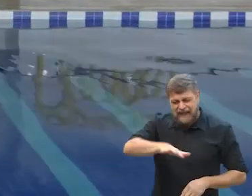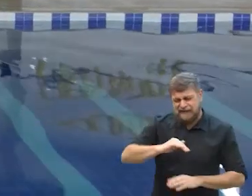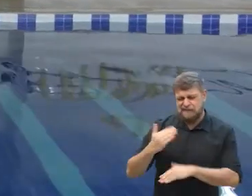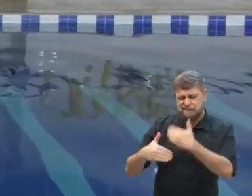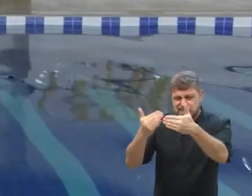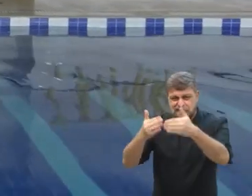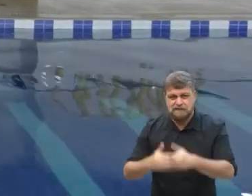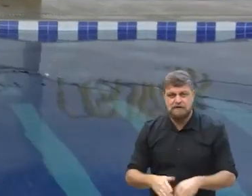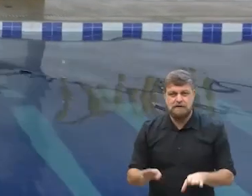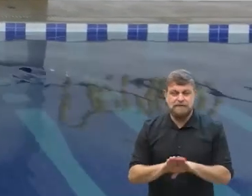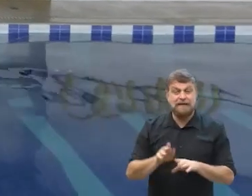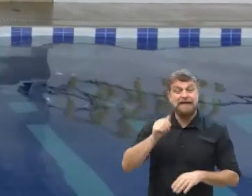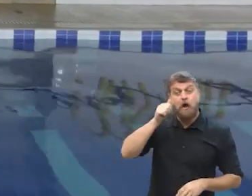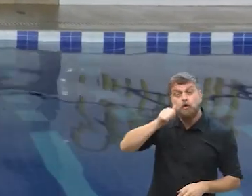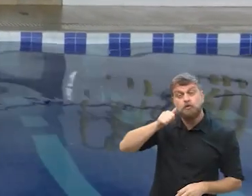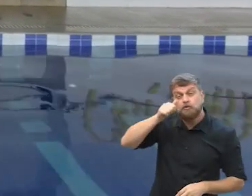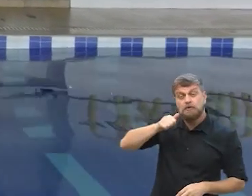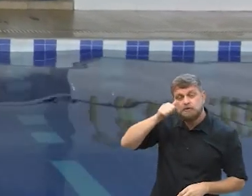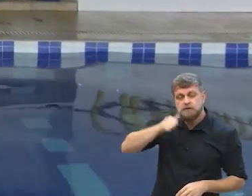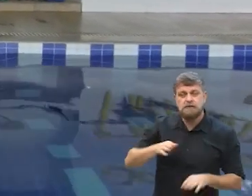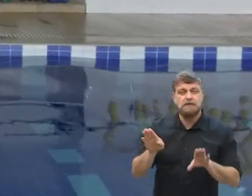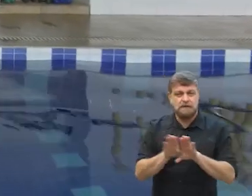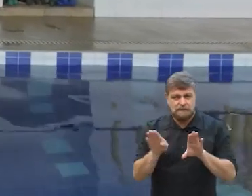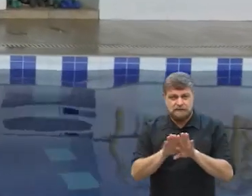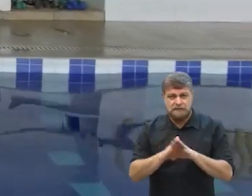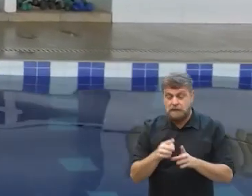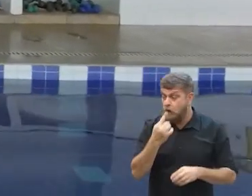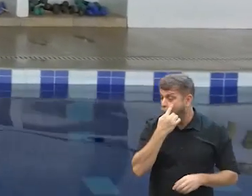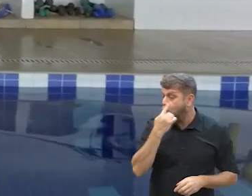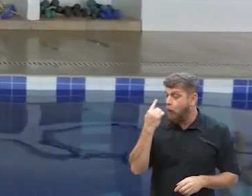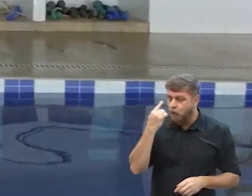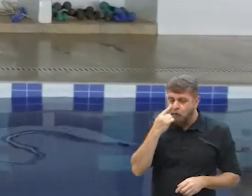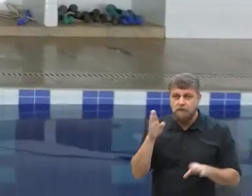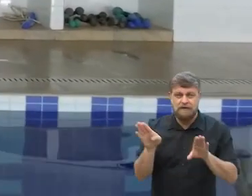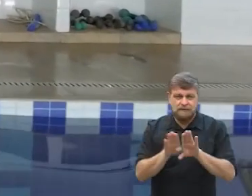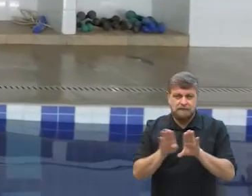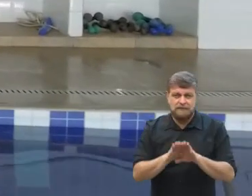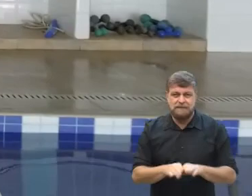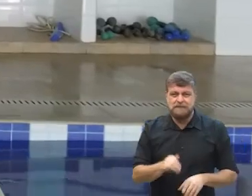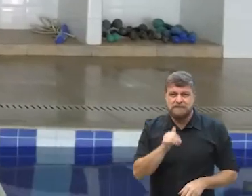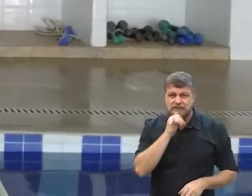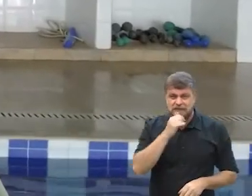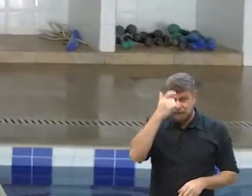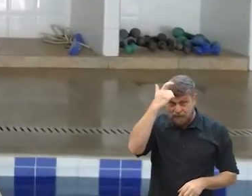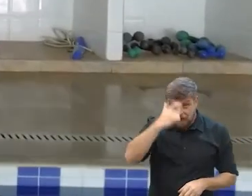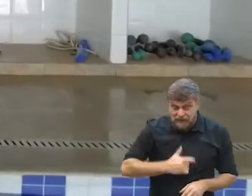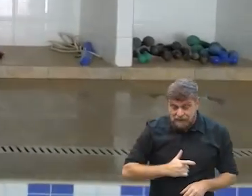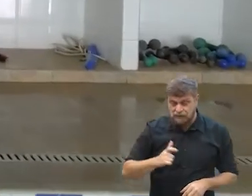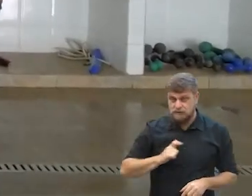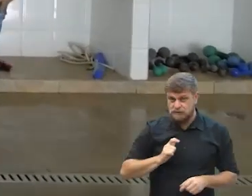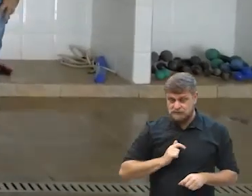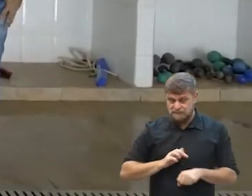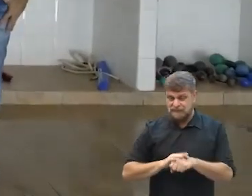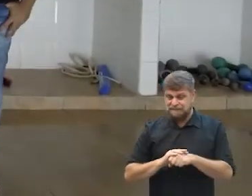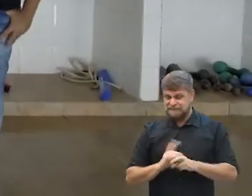Está na postura, está na odontologia, está no oftalmo. Eu tive um câncer seríssimo.